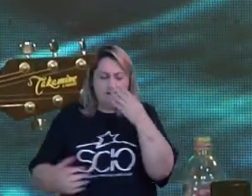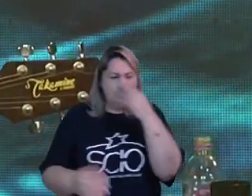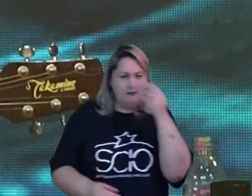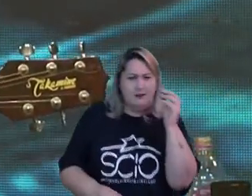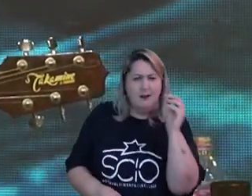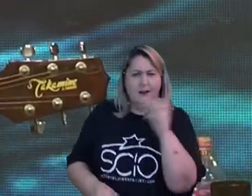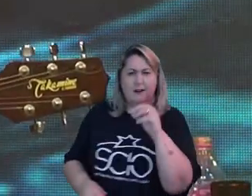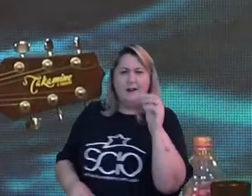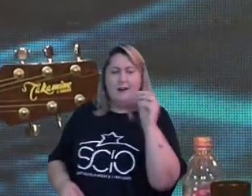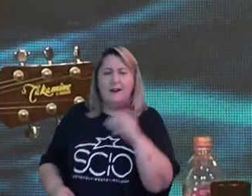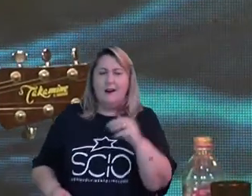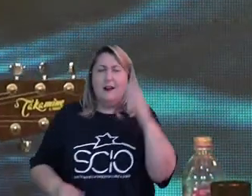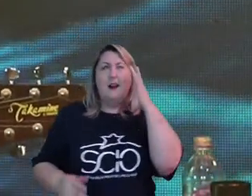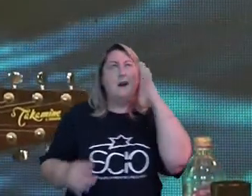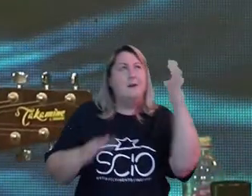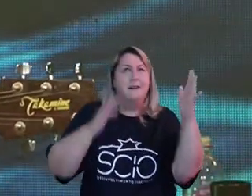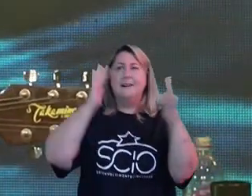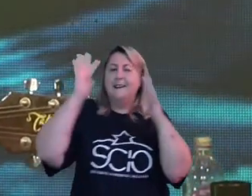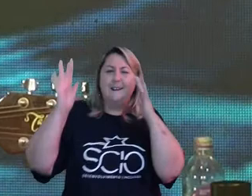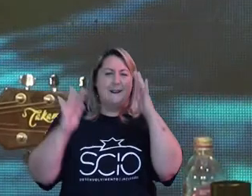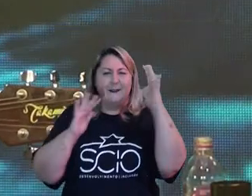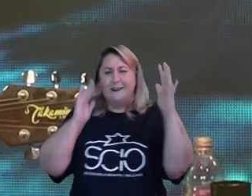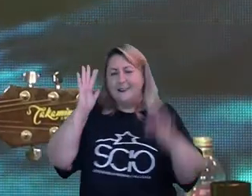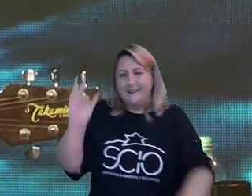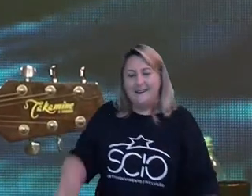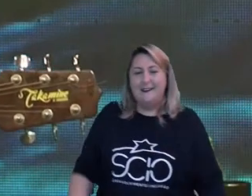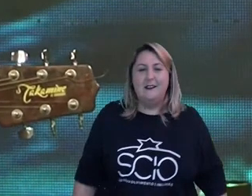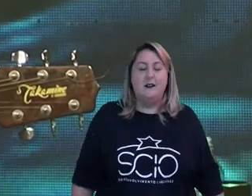Você jogou fora a minha